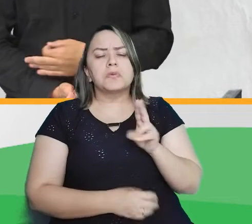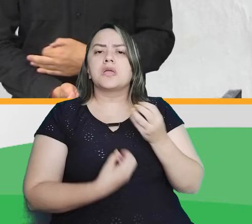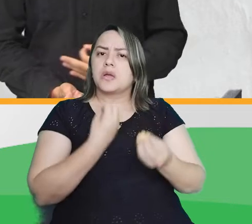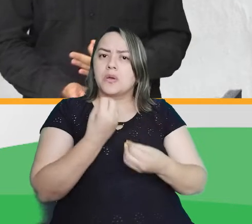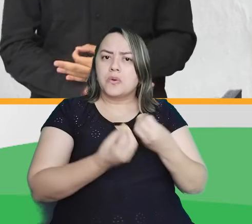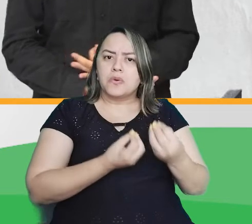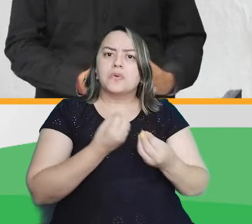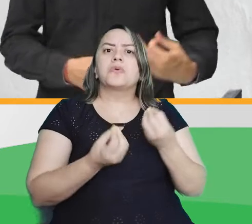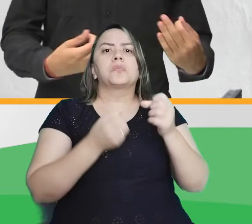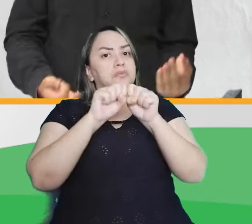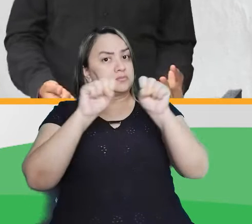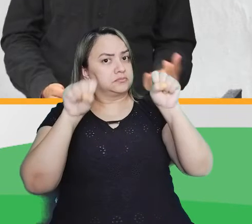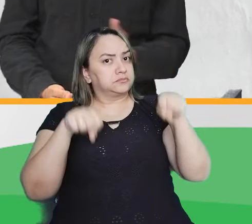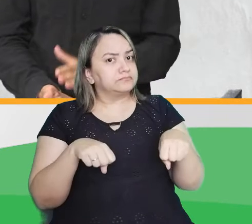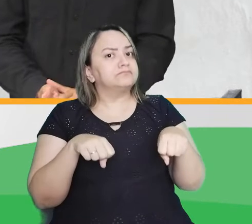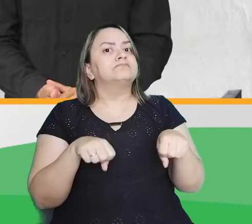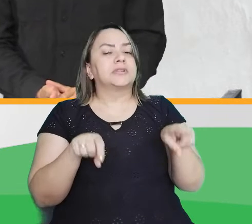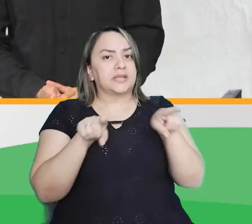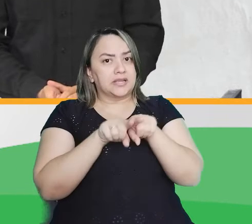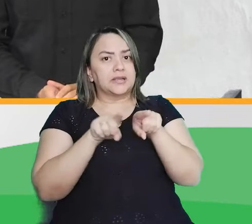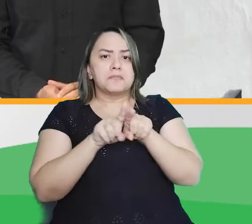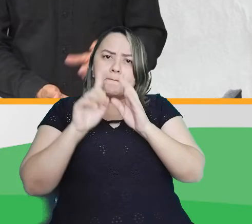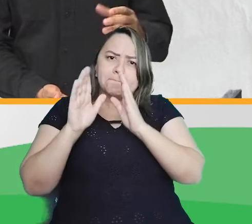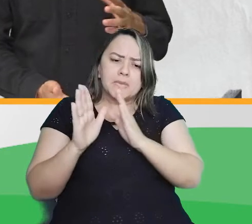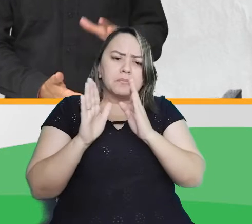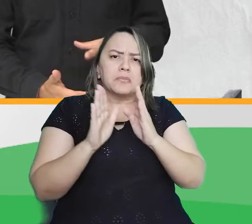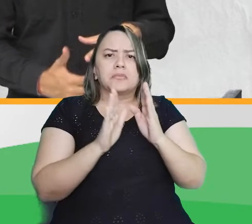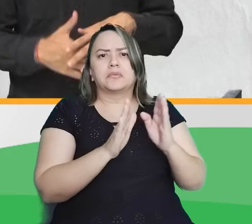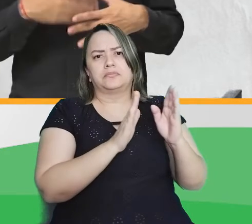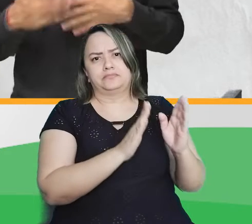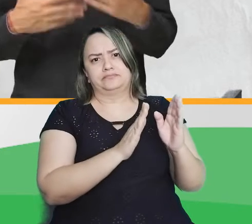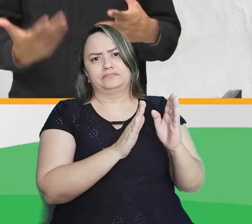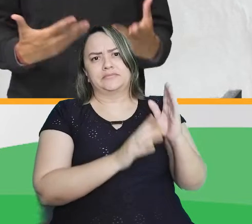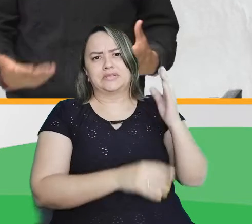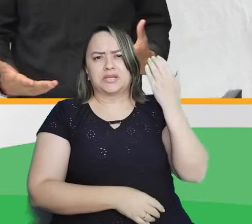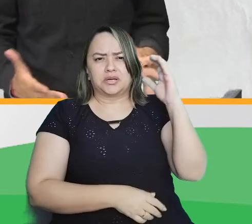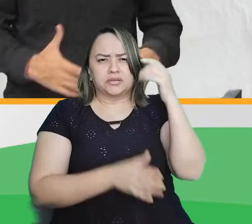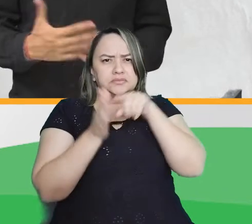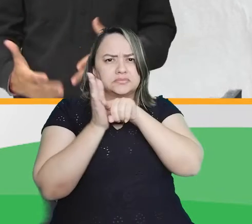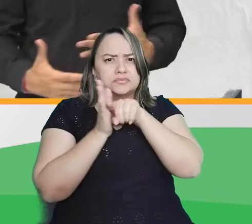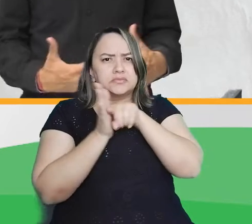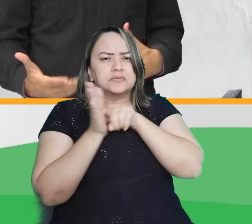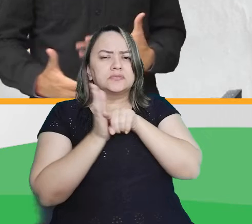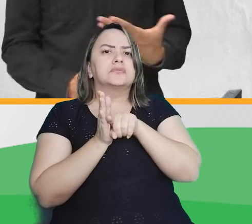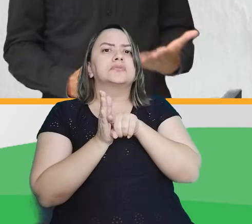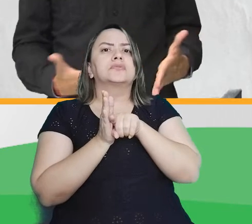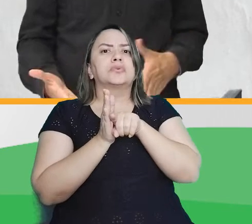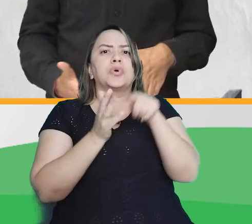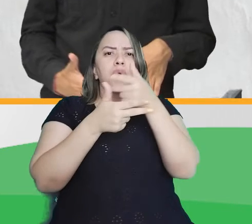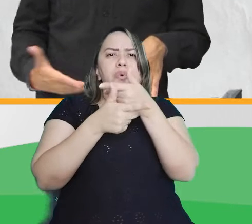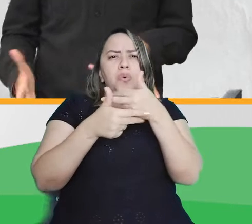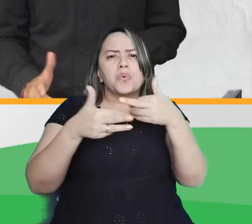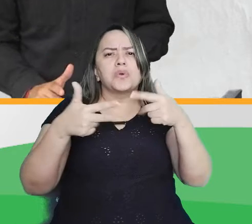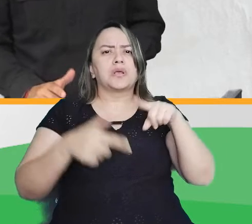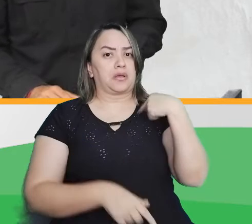Afinal, estamos falando da ciência da sociedade, aquilo que temos uma intuição, mas não sabemos